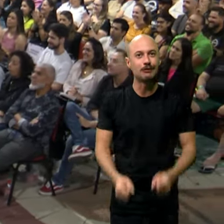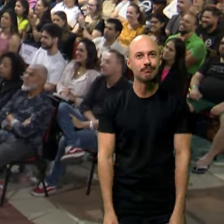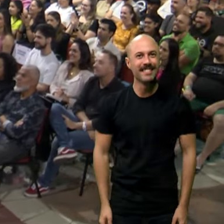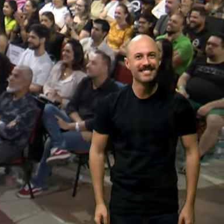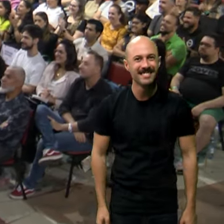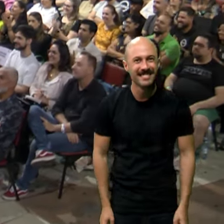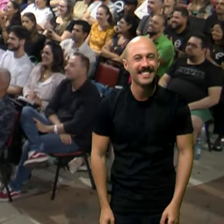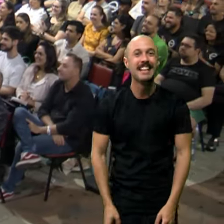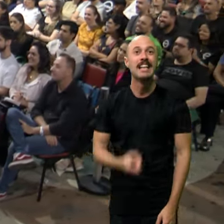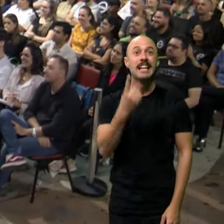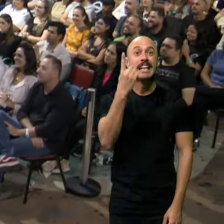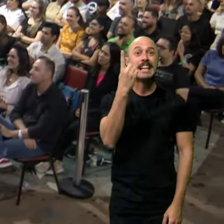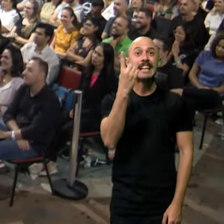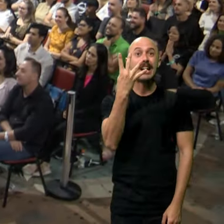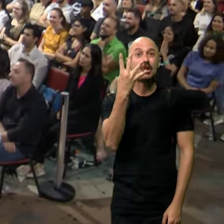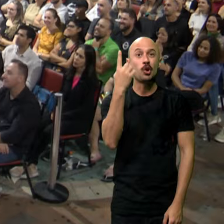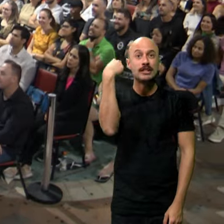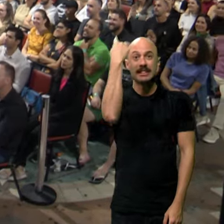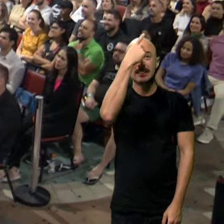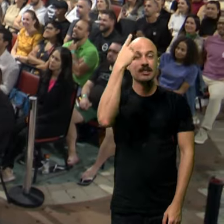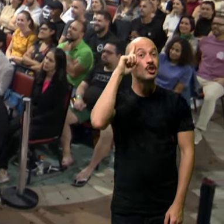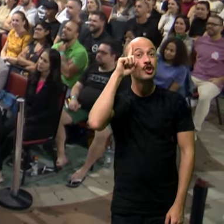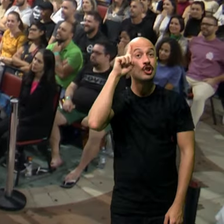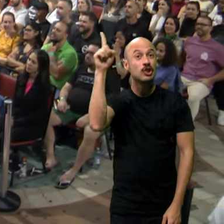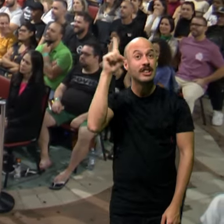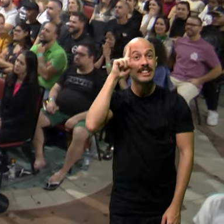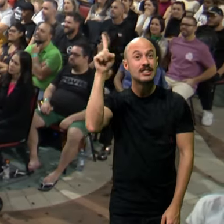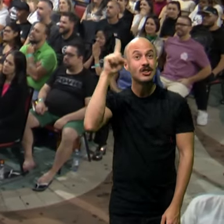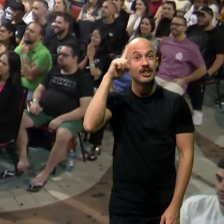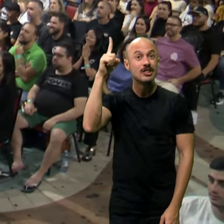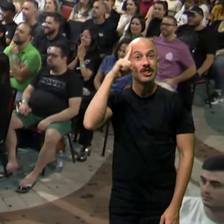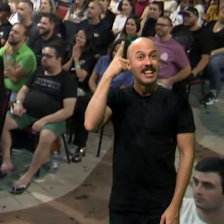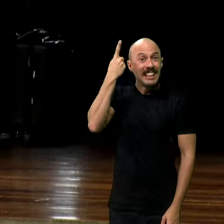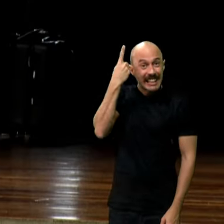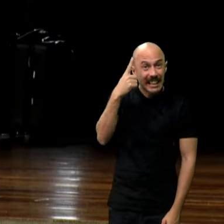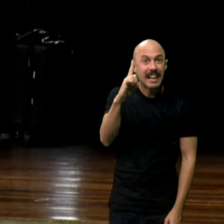Catorze dias só na água. 20 dias, 40 dias.